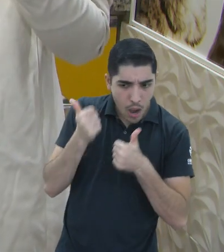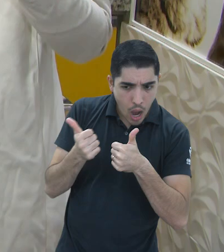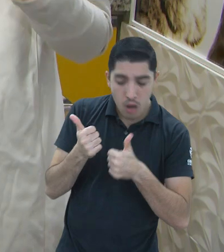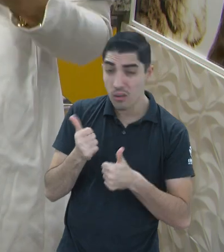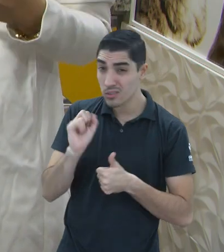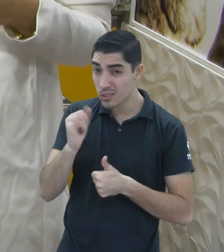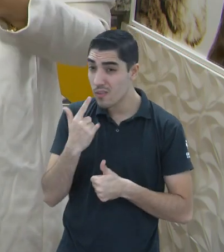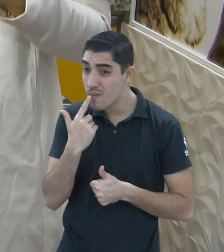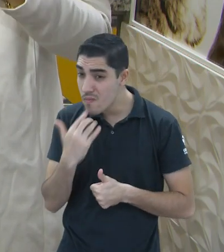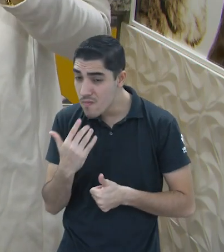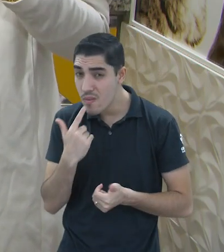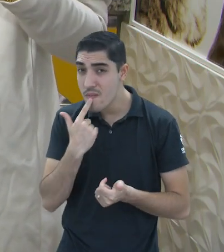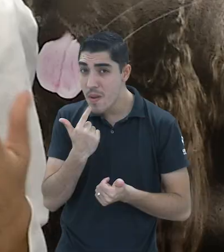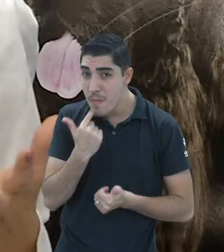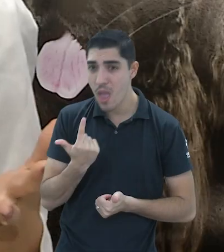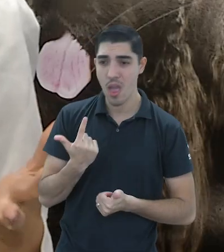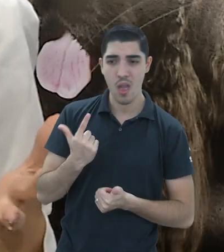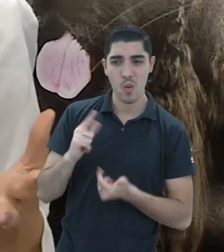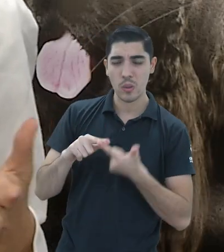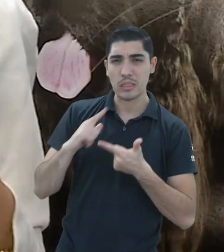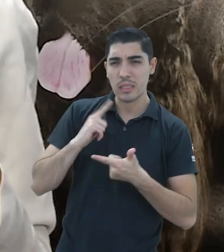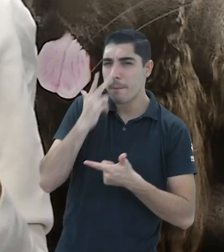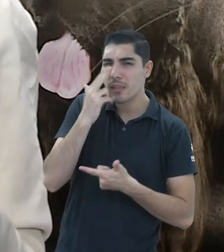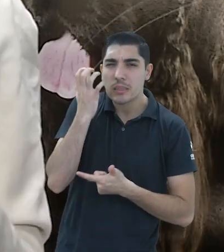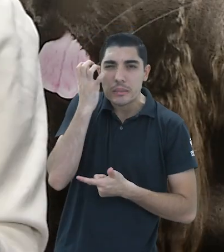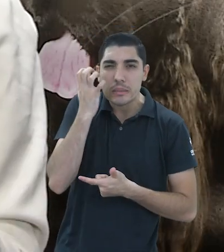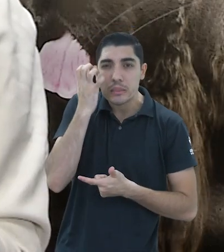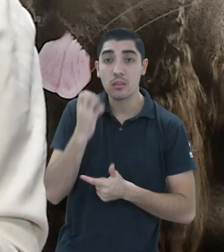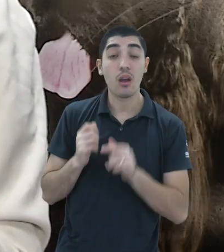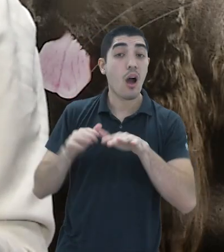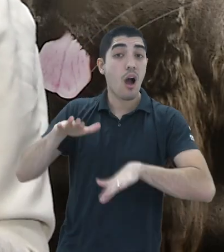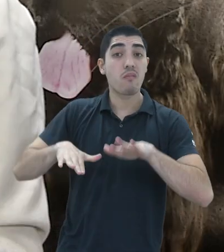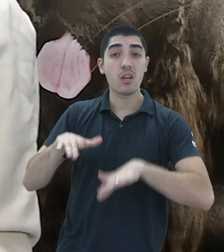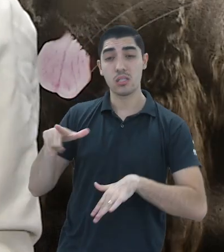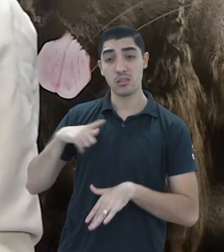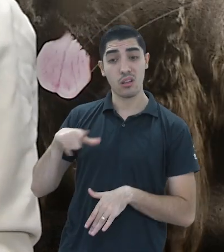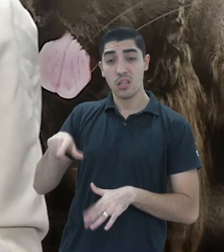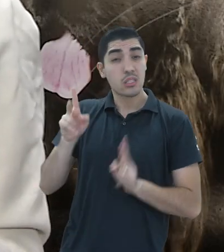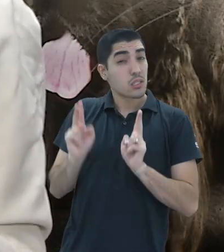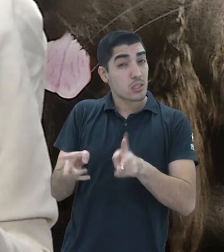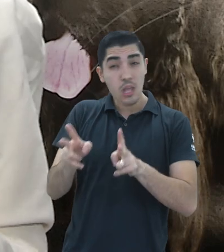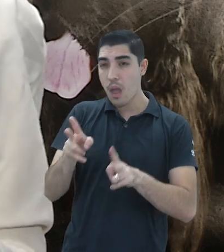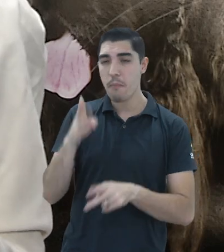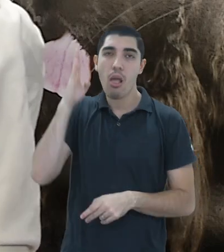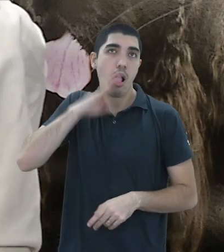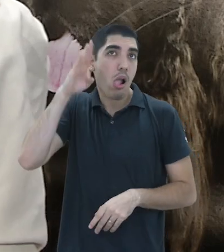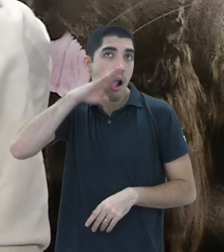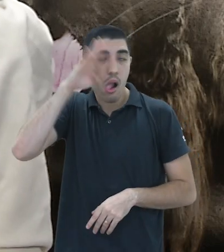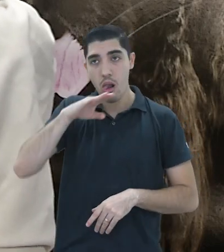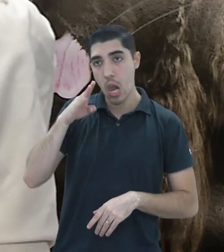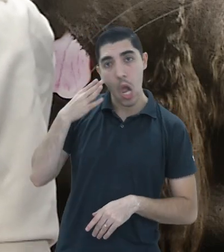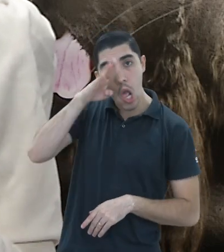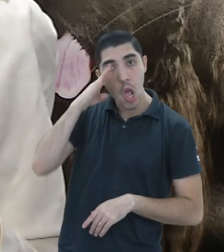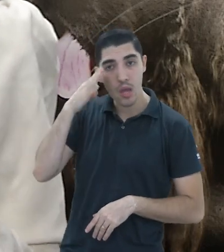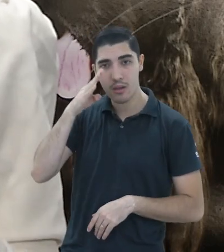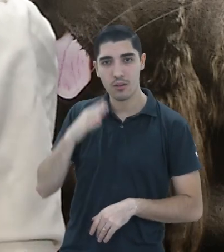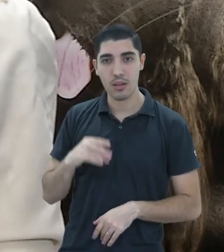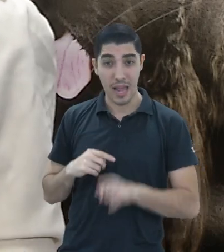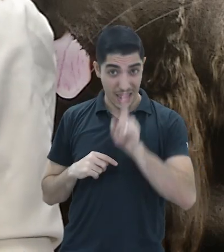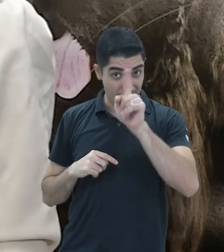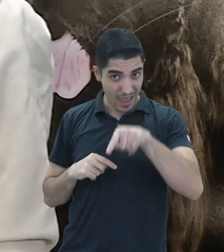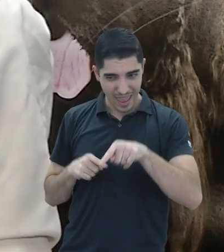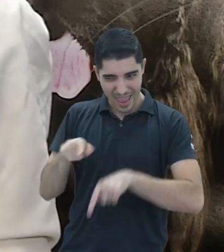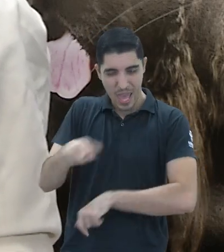vermelho. Irritação, às vezes até o próprio esfregar. Tem cliente que fala assim, Thalita, mas ele sempre teve essa mania. Não é